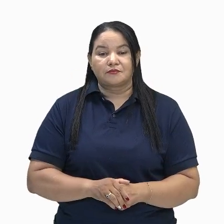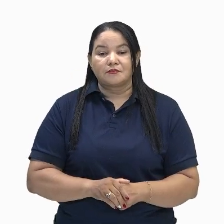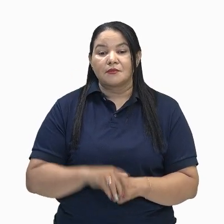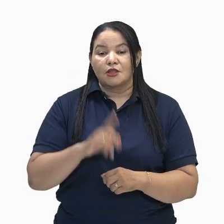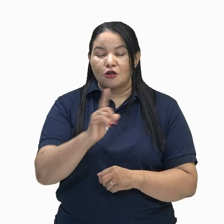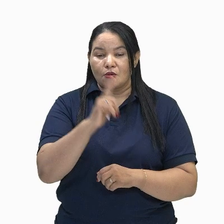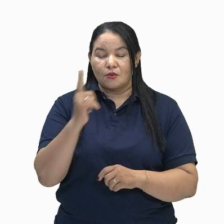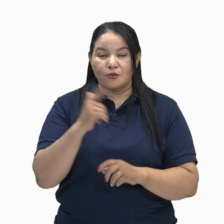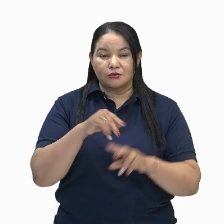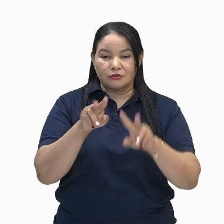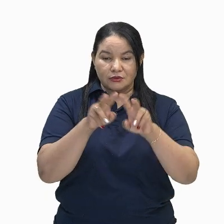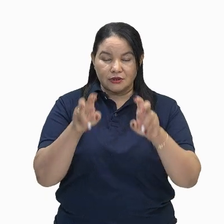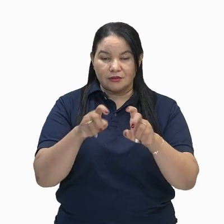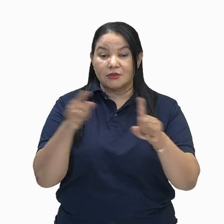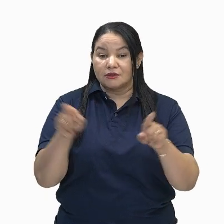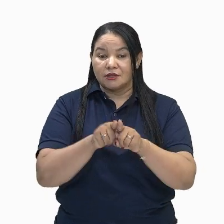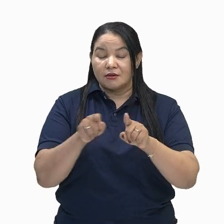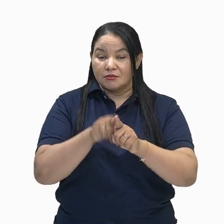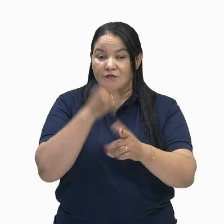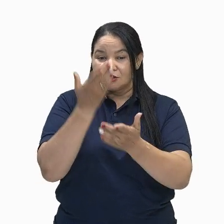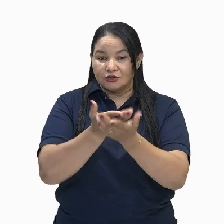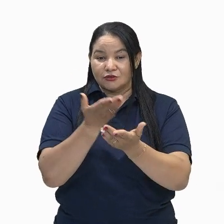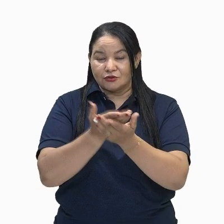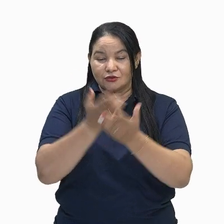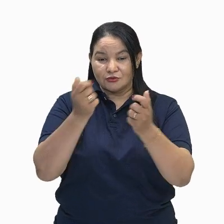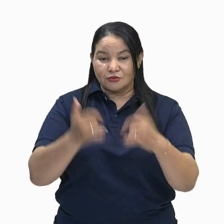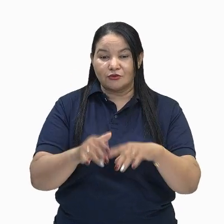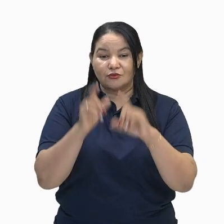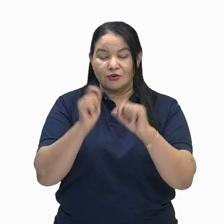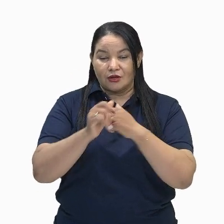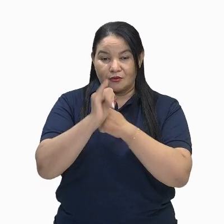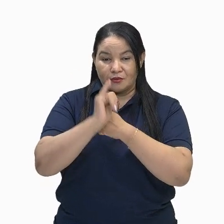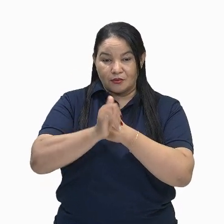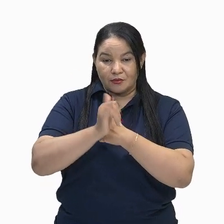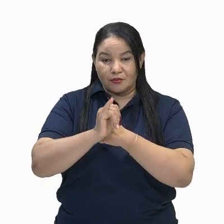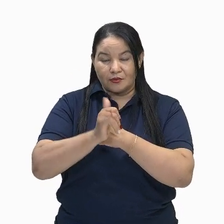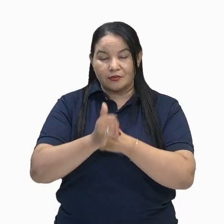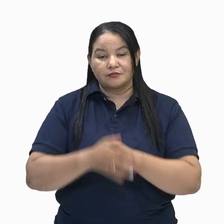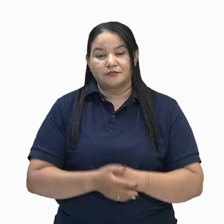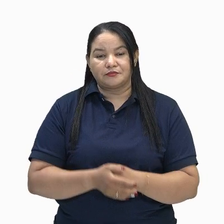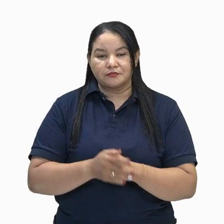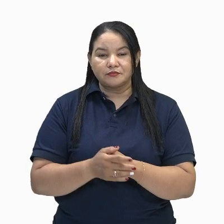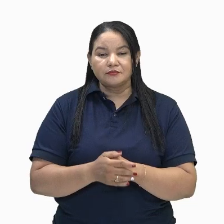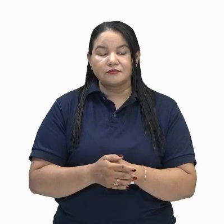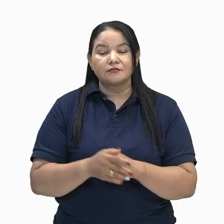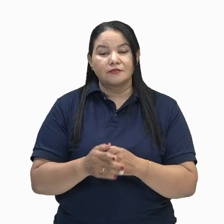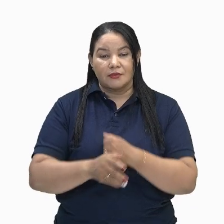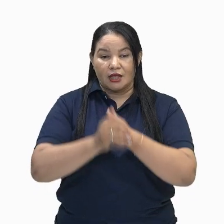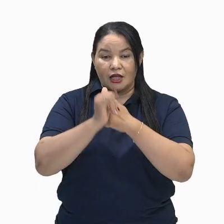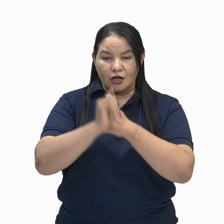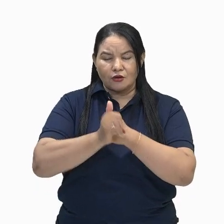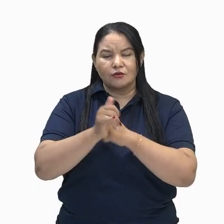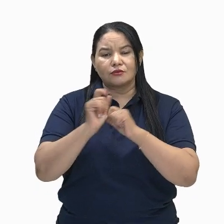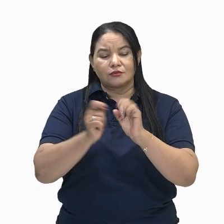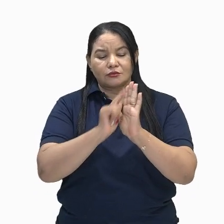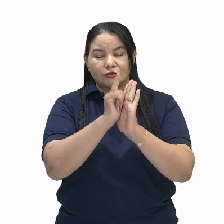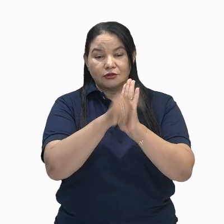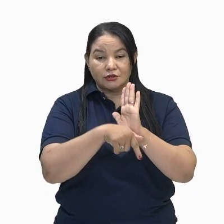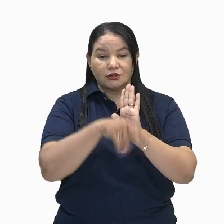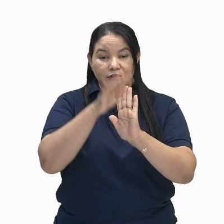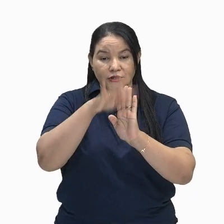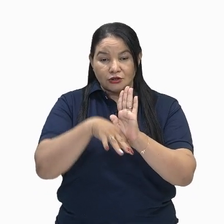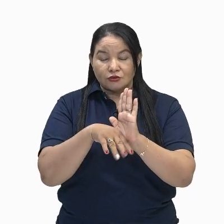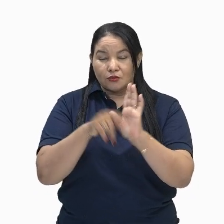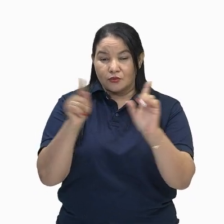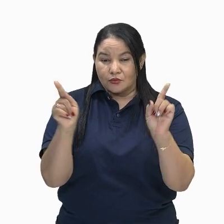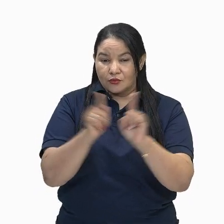assunto que nós estudamos também foi a crônica. Então, a crônica, ela é um gênero textual